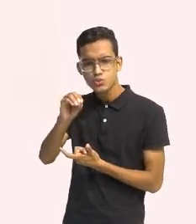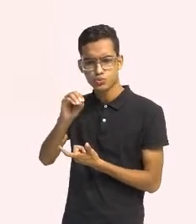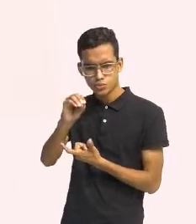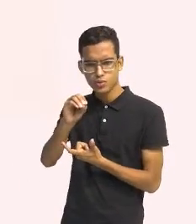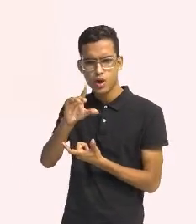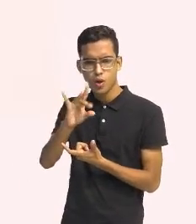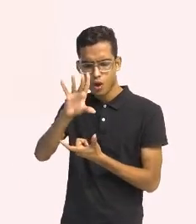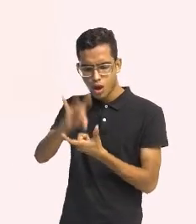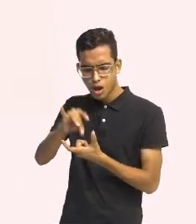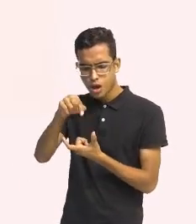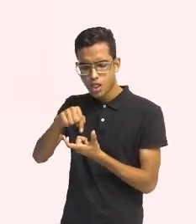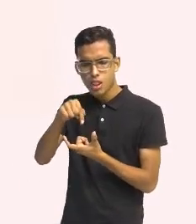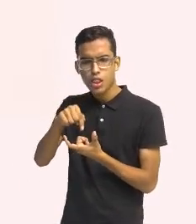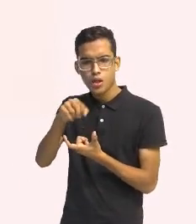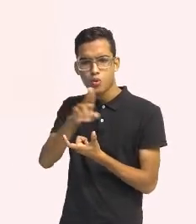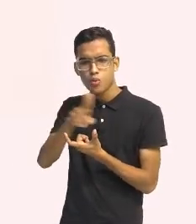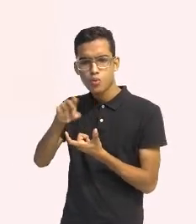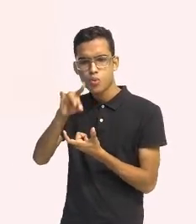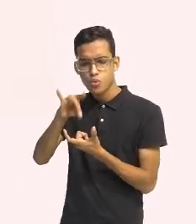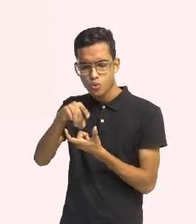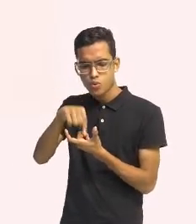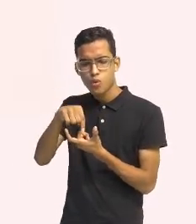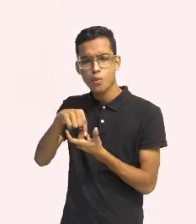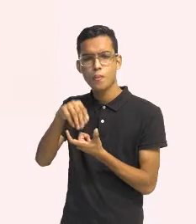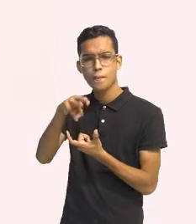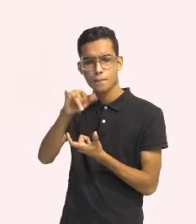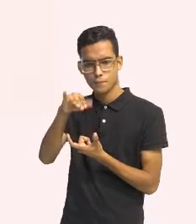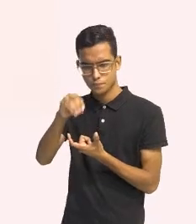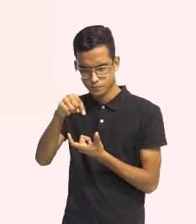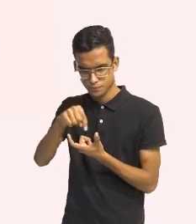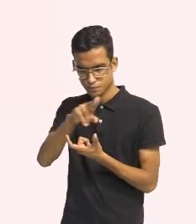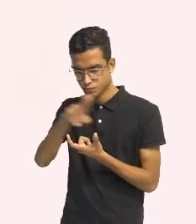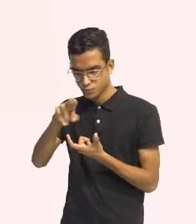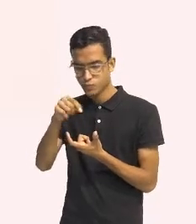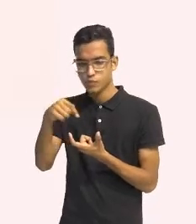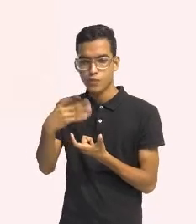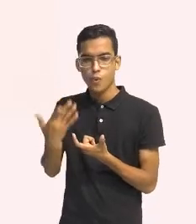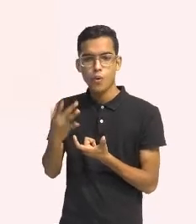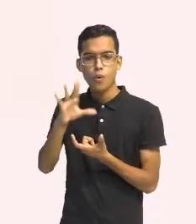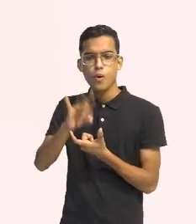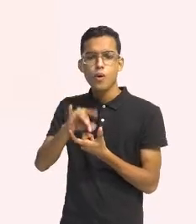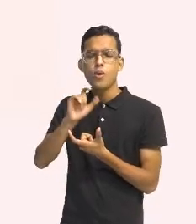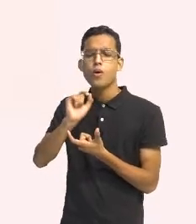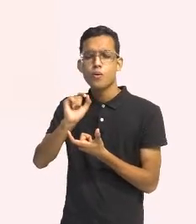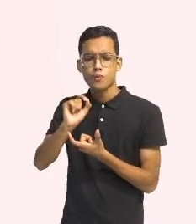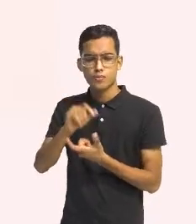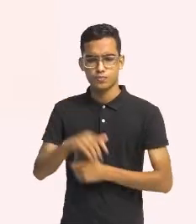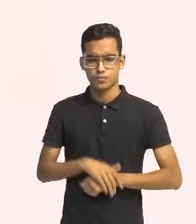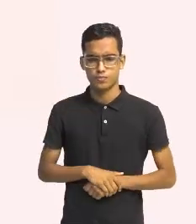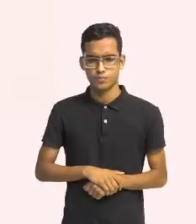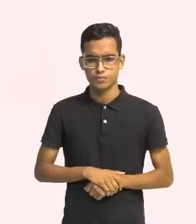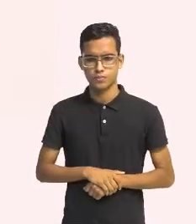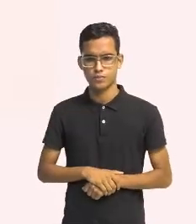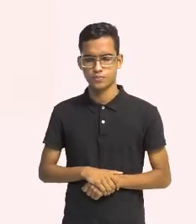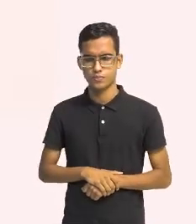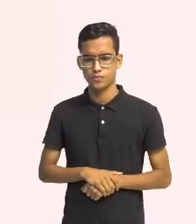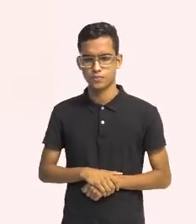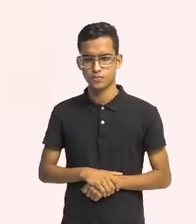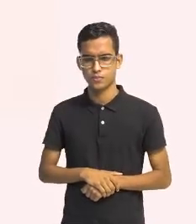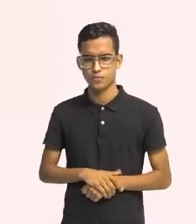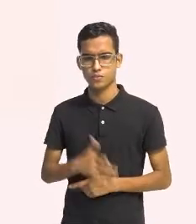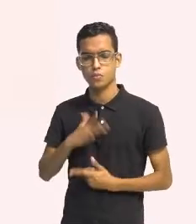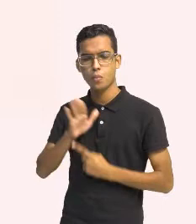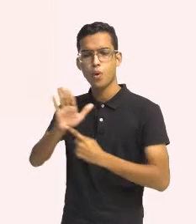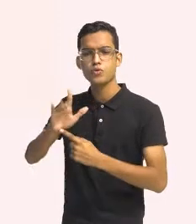do meio da cadeia, tá? O nomezinho, a parte do meio do nome. Então, o infixo diz pra gente o tipo de ligação que